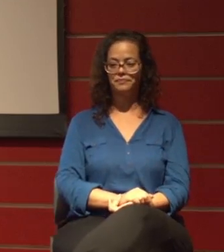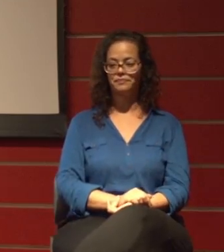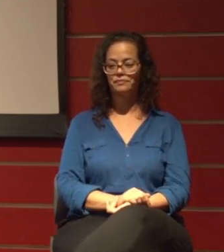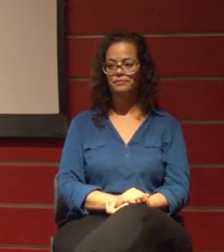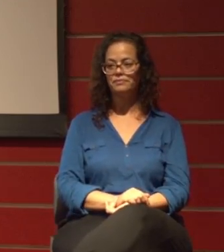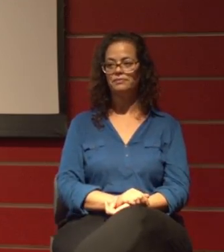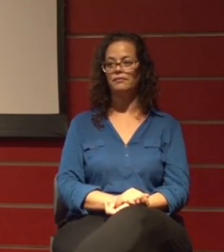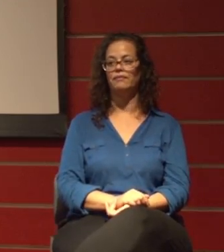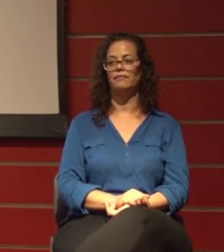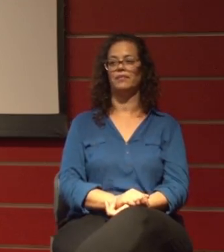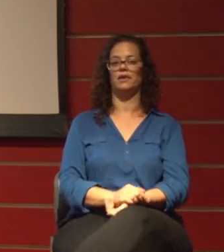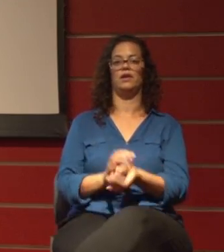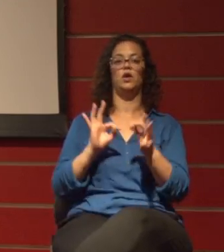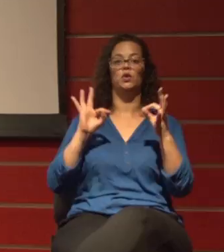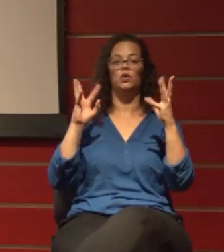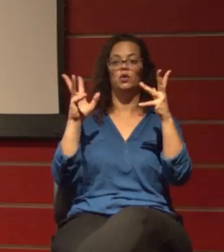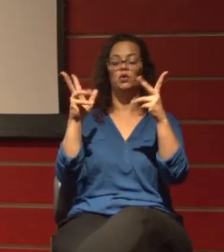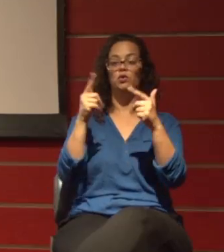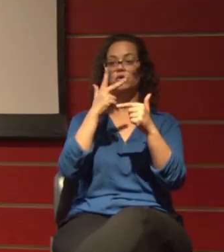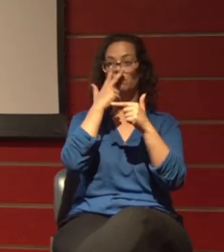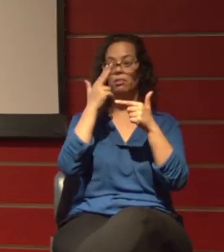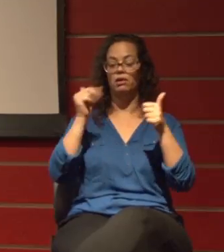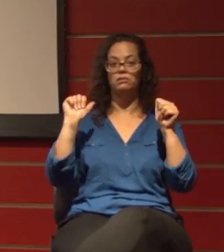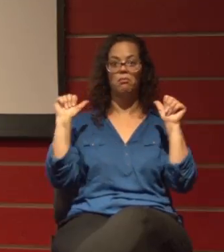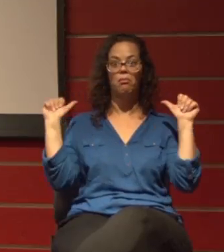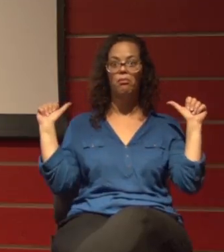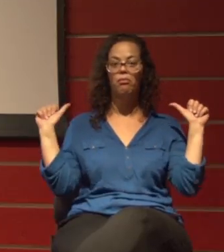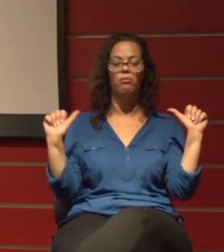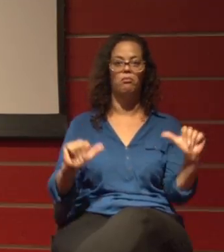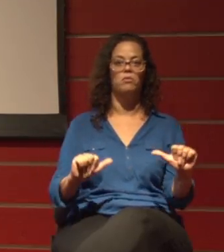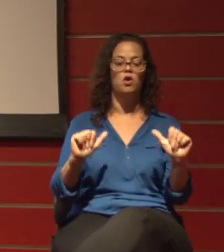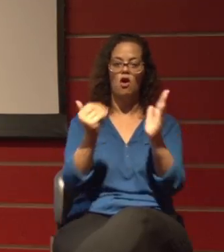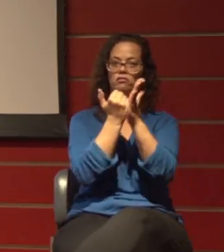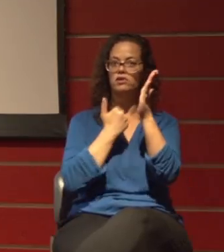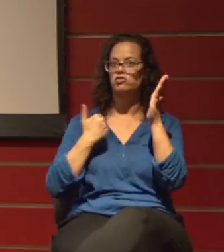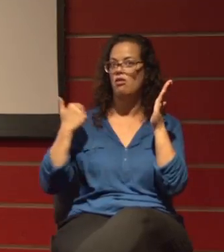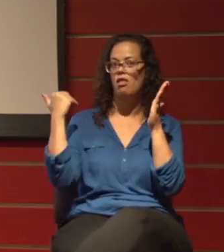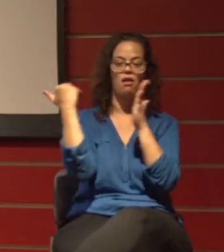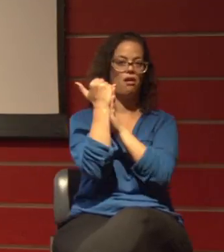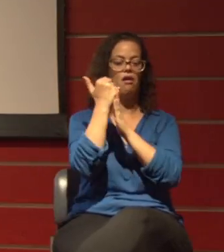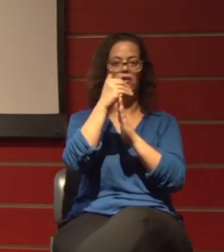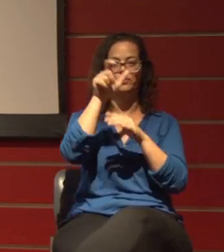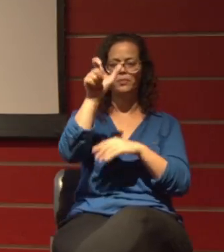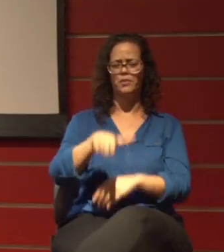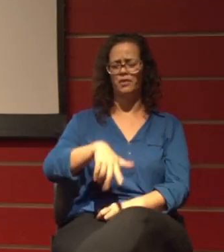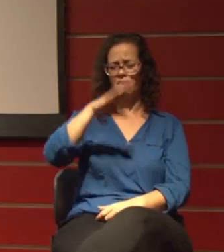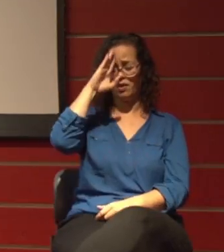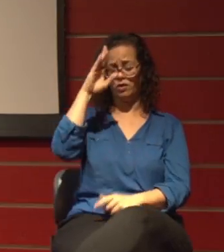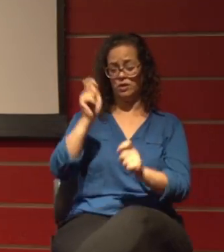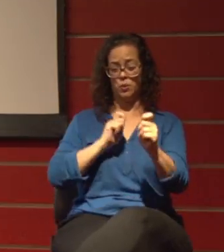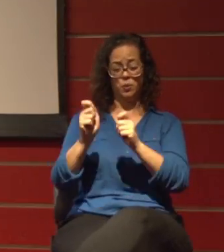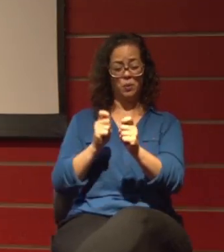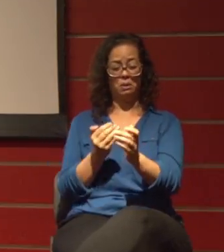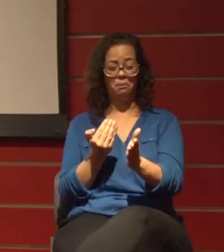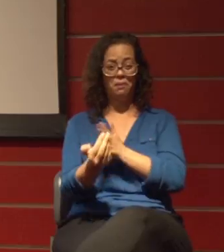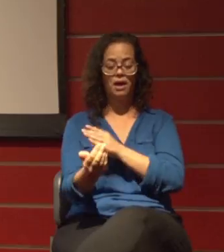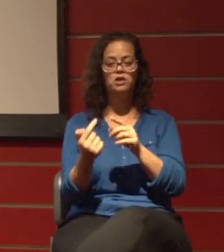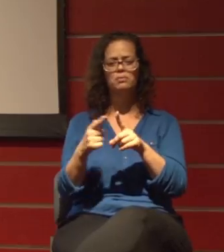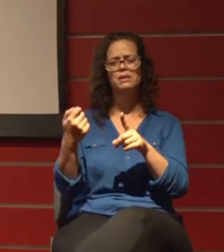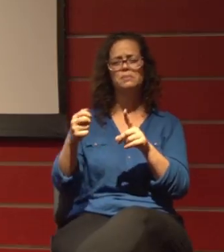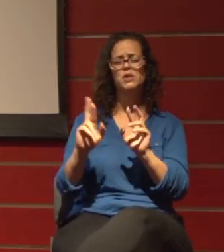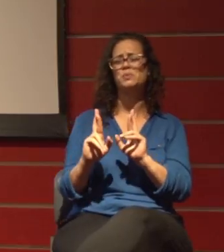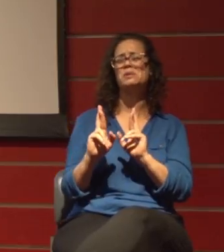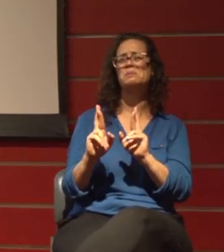giganti e se complica fazendo o protagonista perder o controle da história no entanto deve haver aquela Esperança